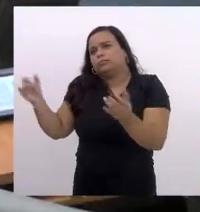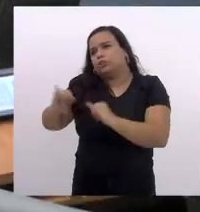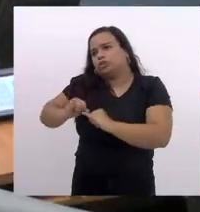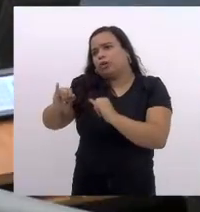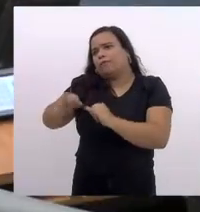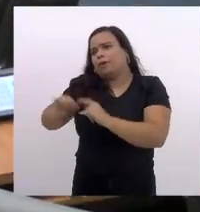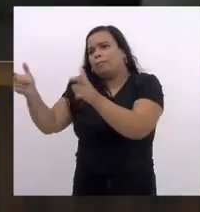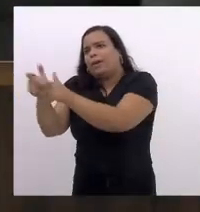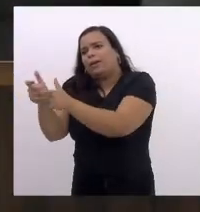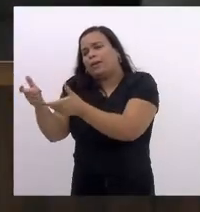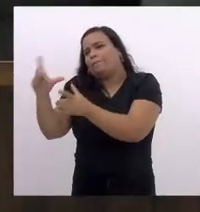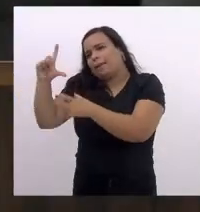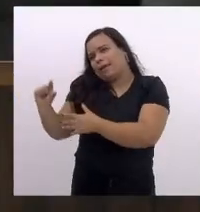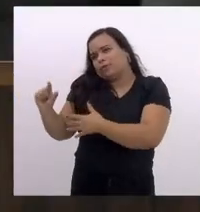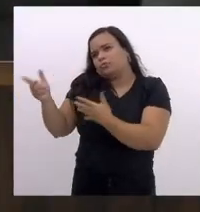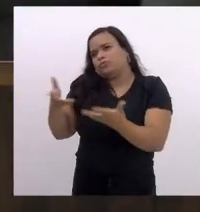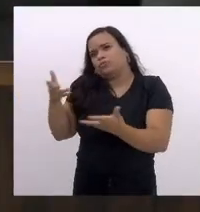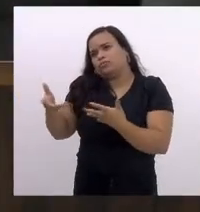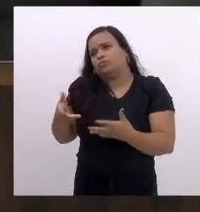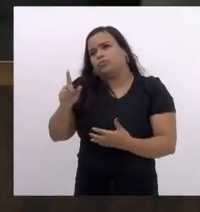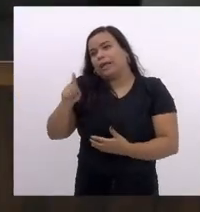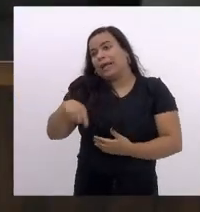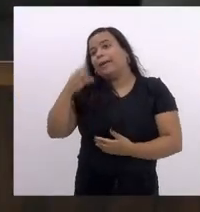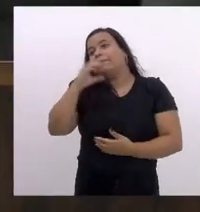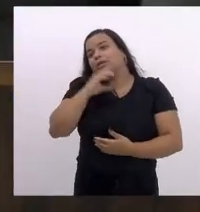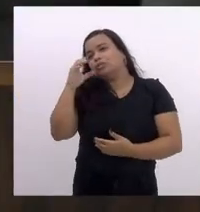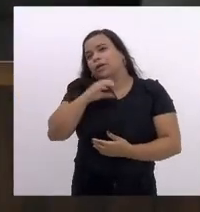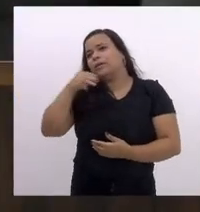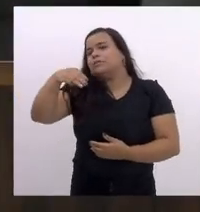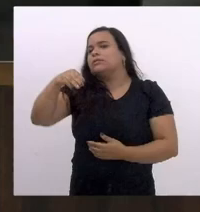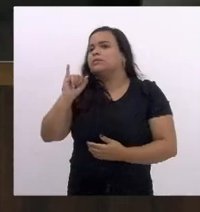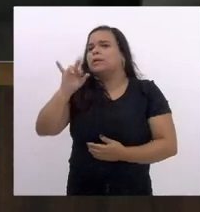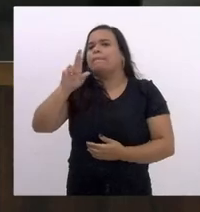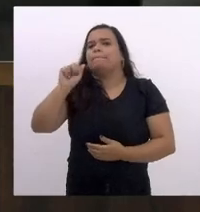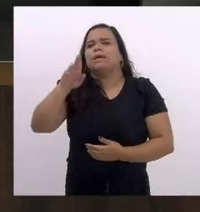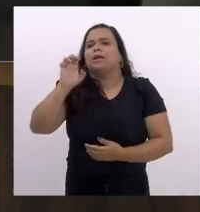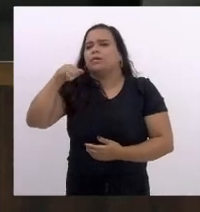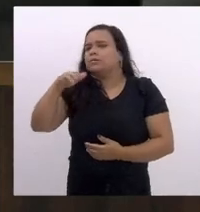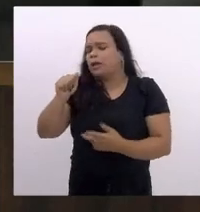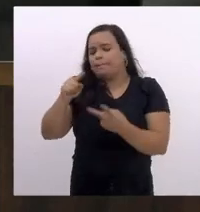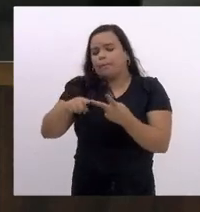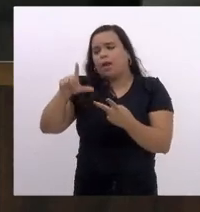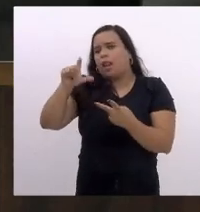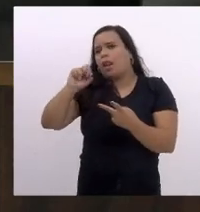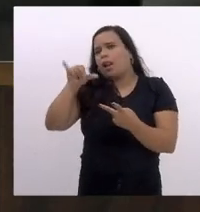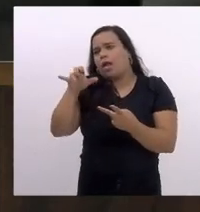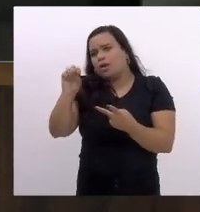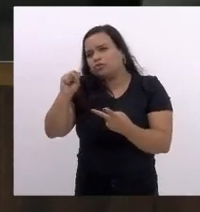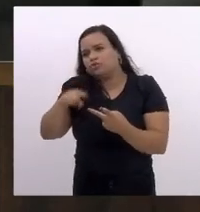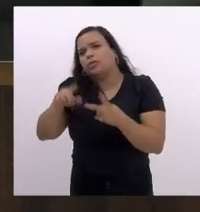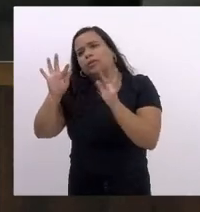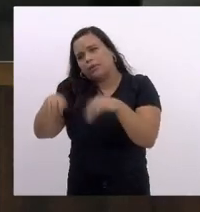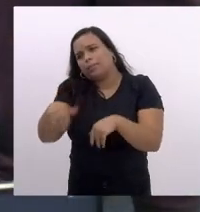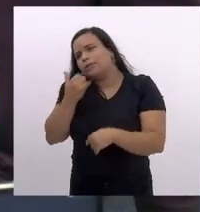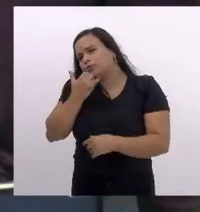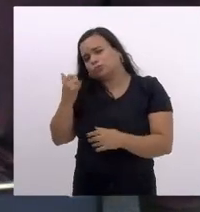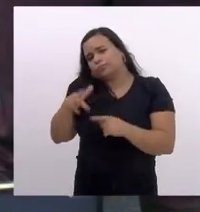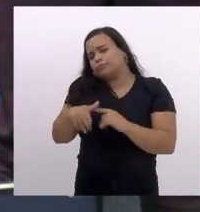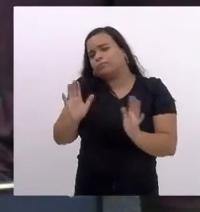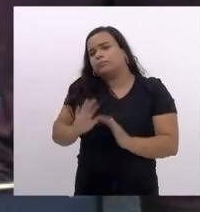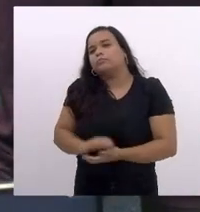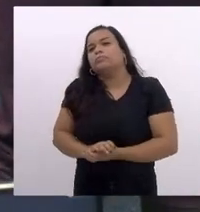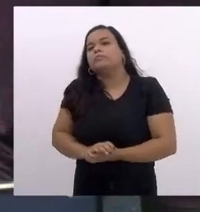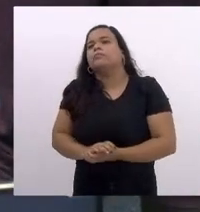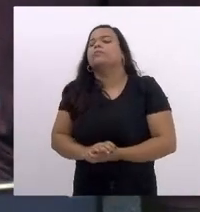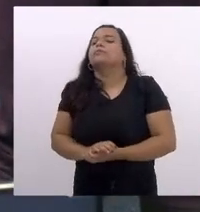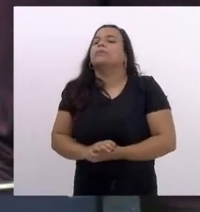Lá, estão por emergência, Miracema, Lages... Mas termina, por favor, desculpa. Para terminar, no caso